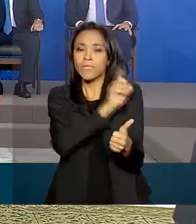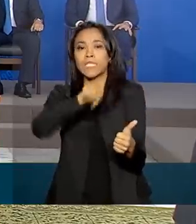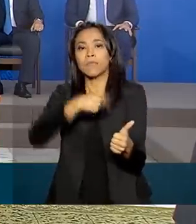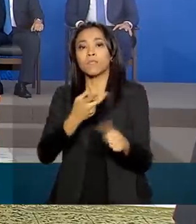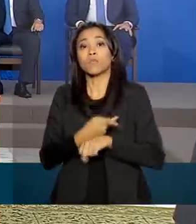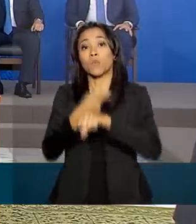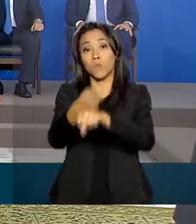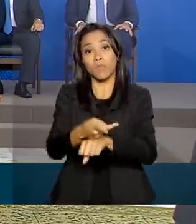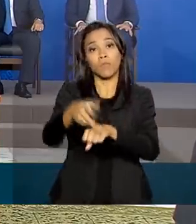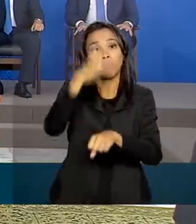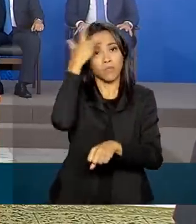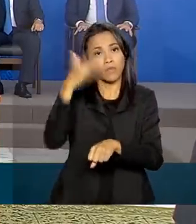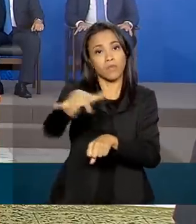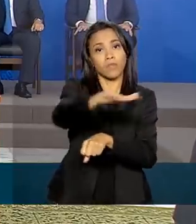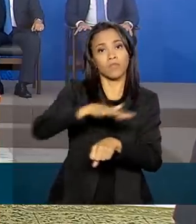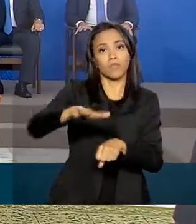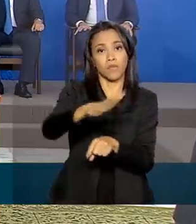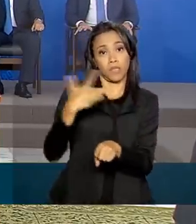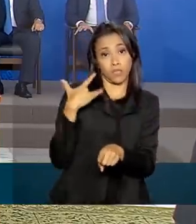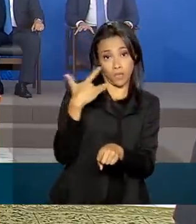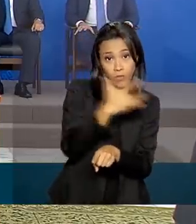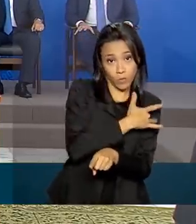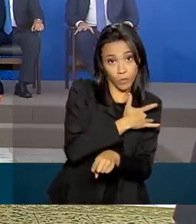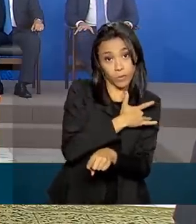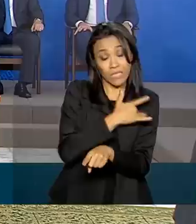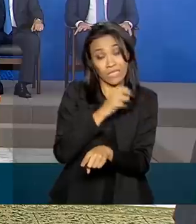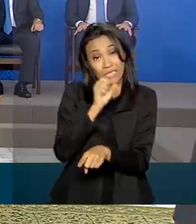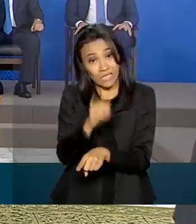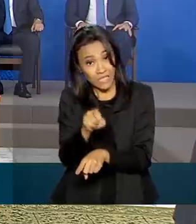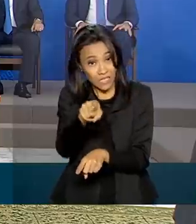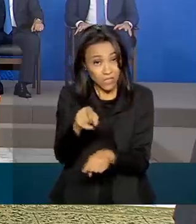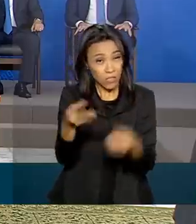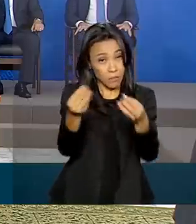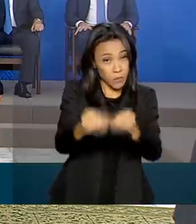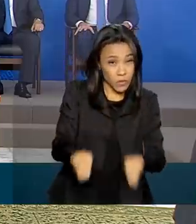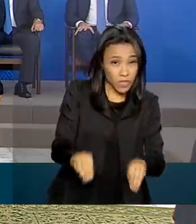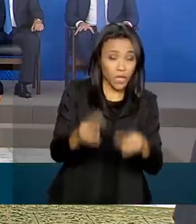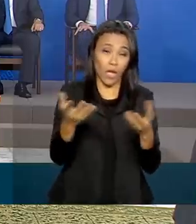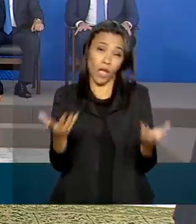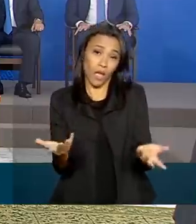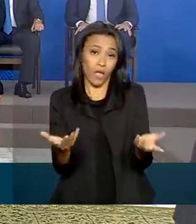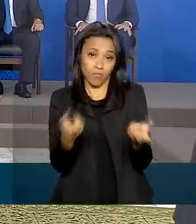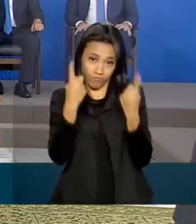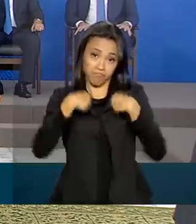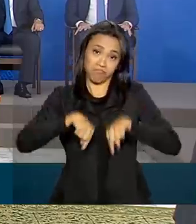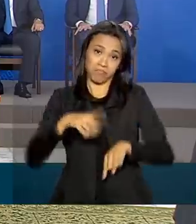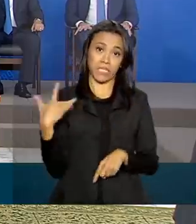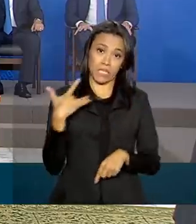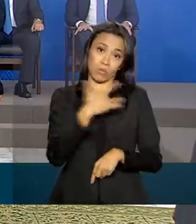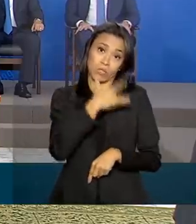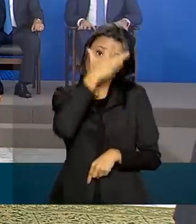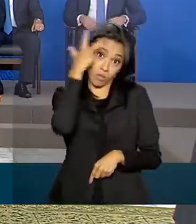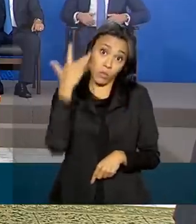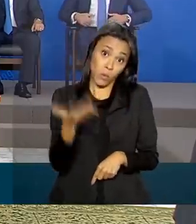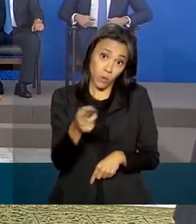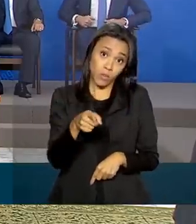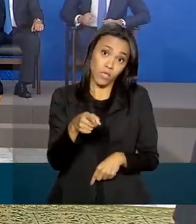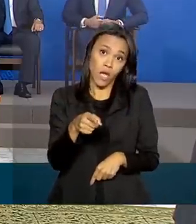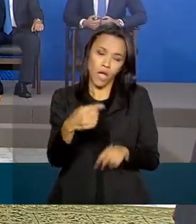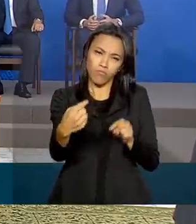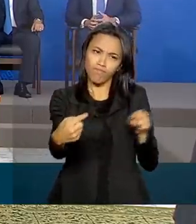saúde para ver a que ponto afetava o relógio biológico das pessoas e as conclusões foram